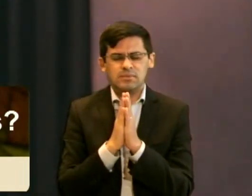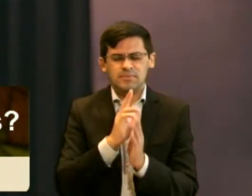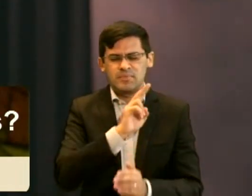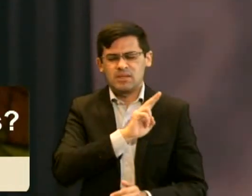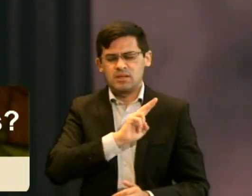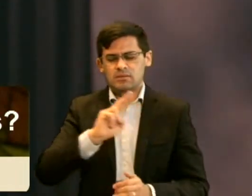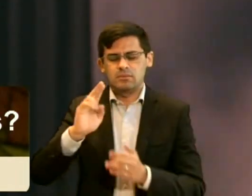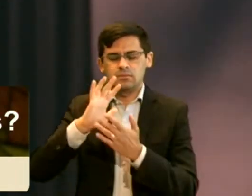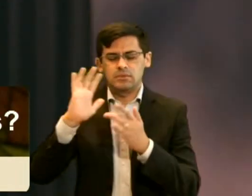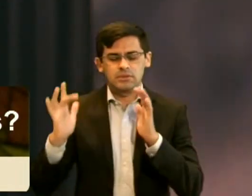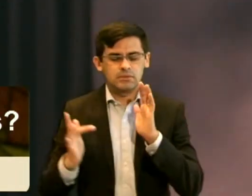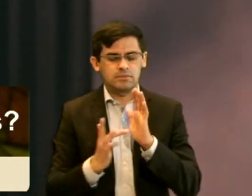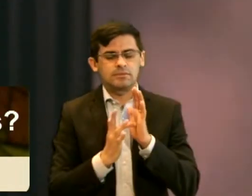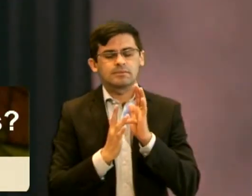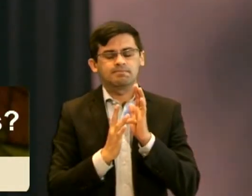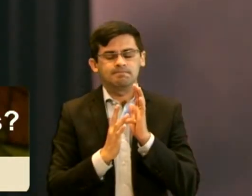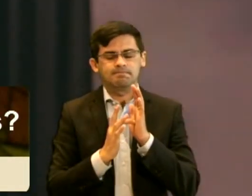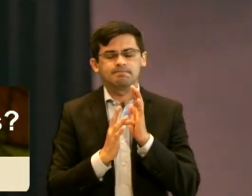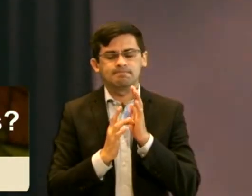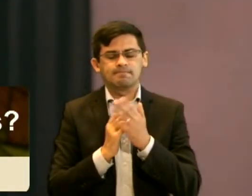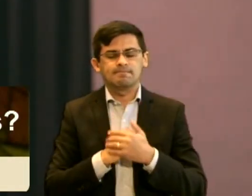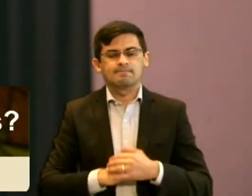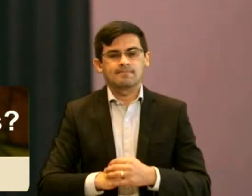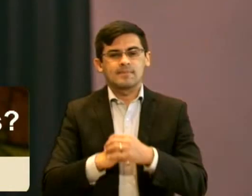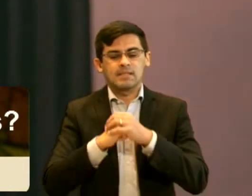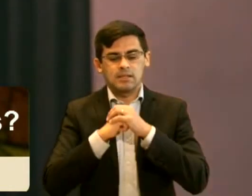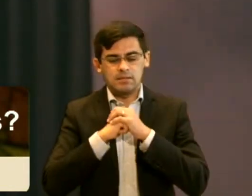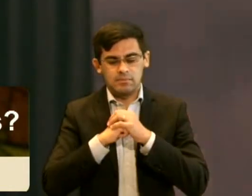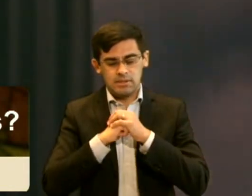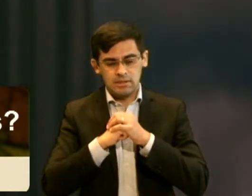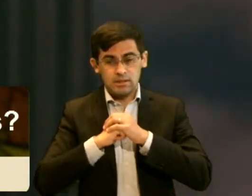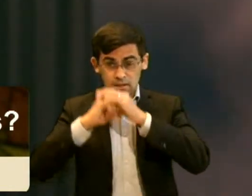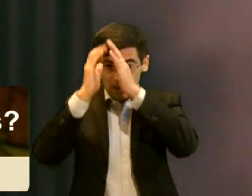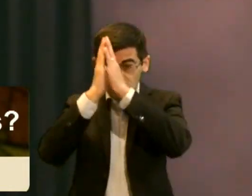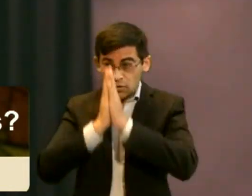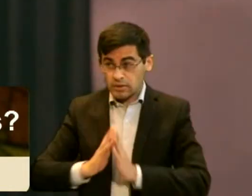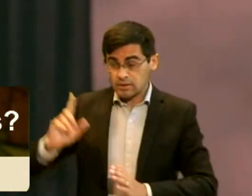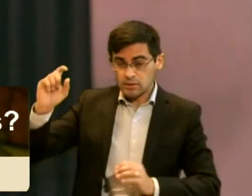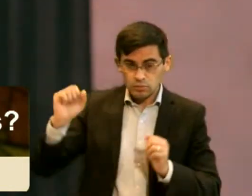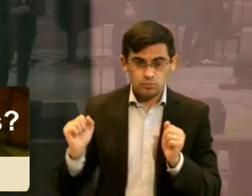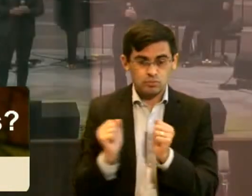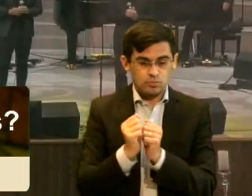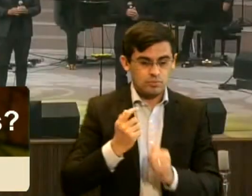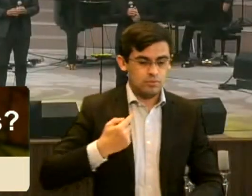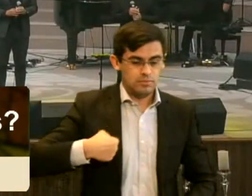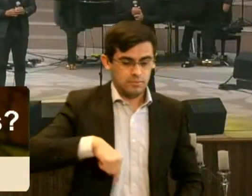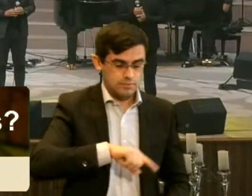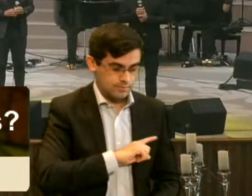em nome de Jesus. Amém. Adore a Deus junto com a gente.